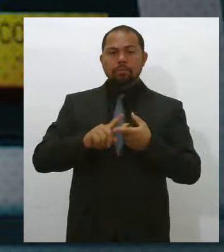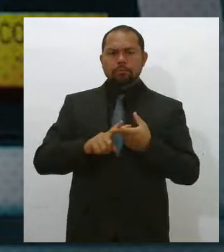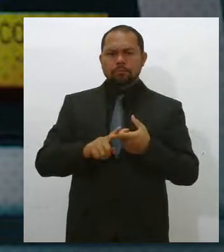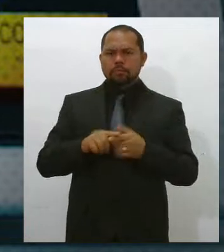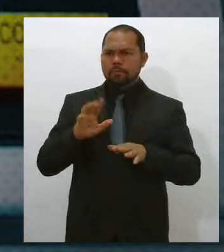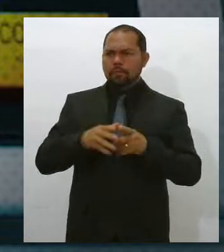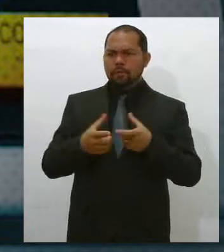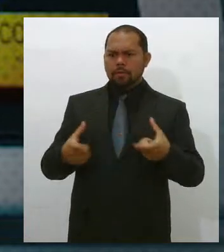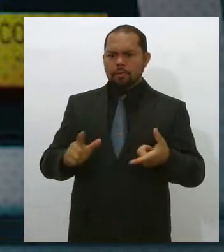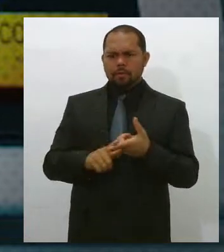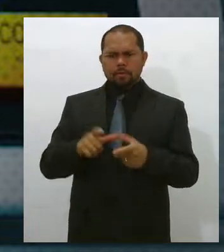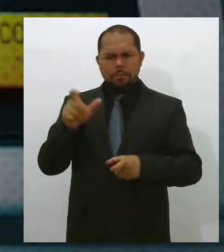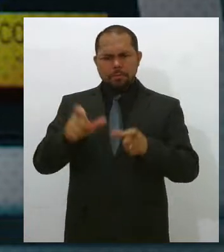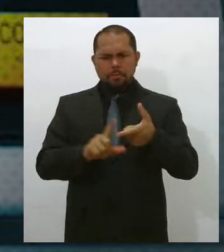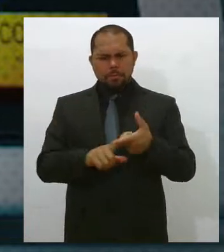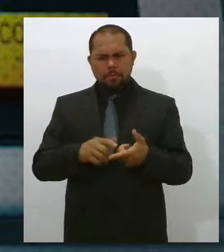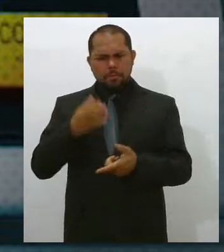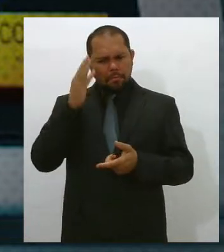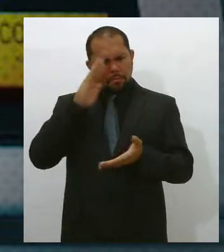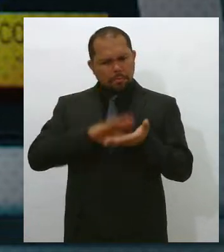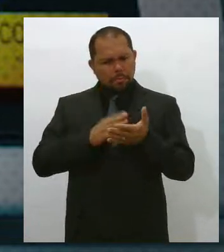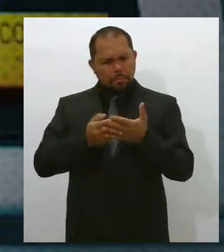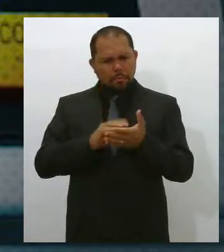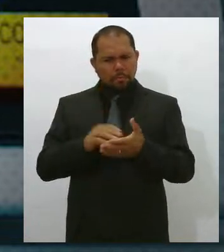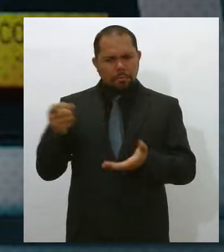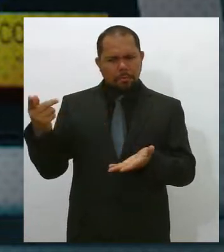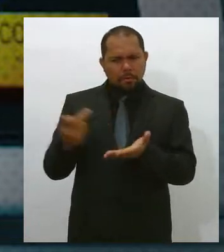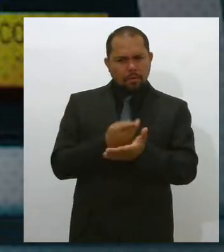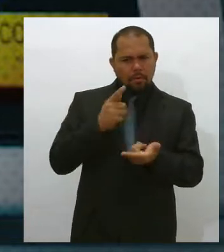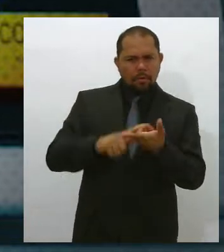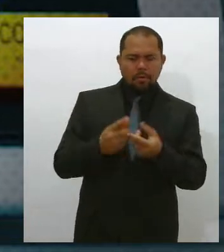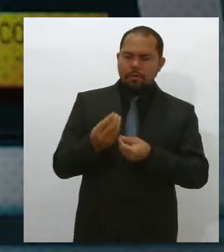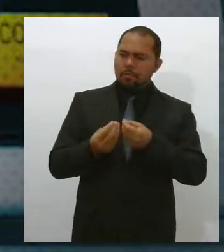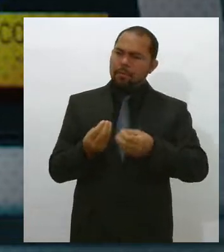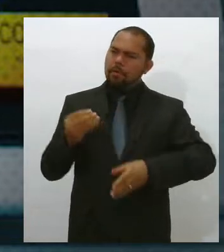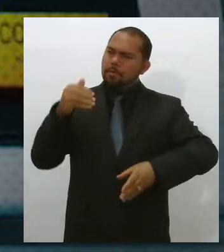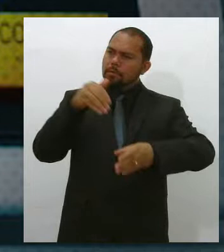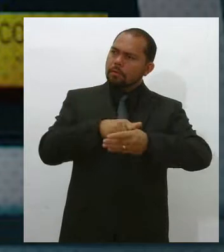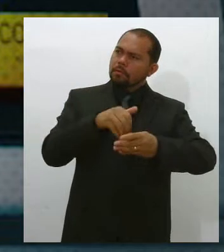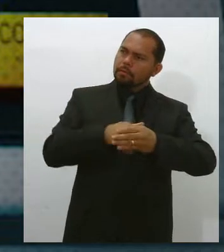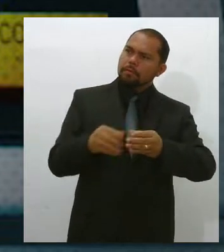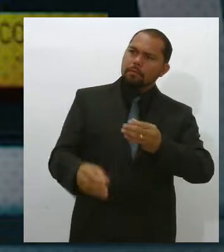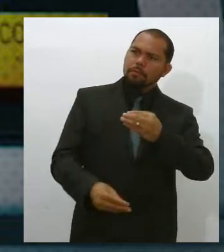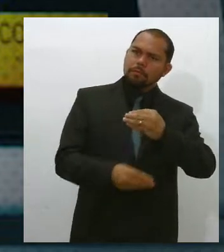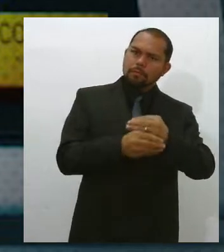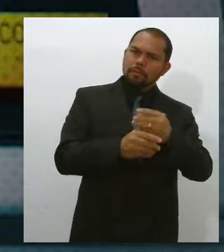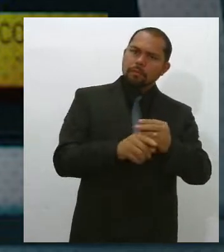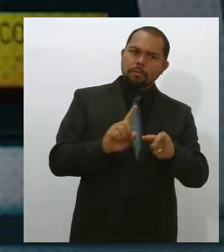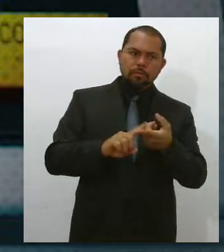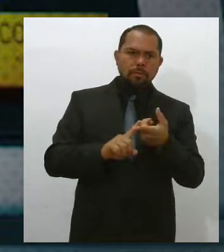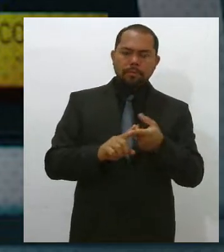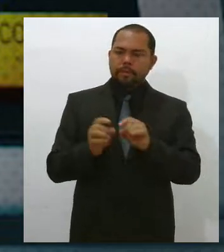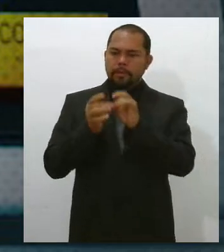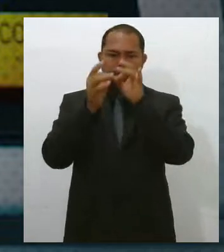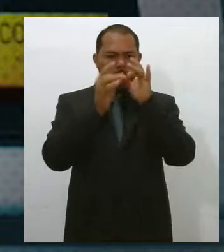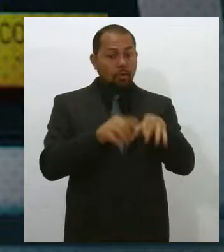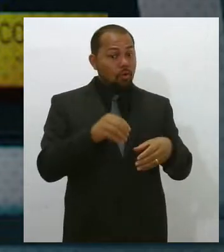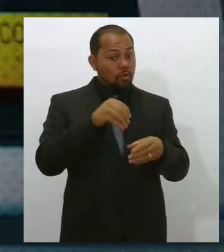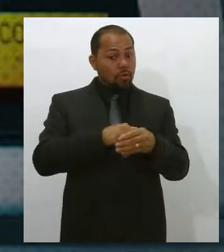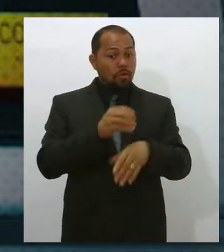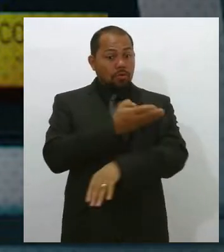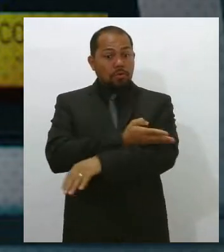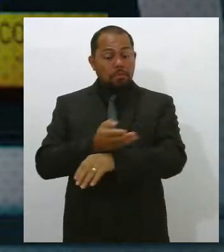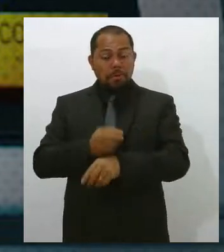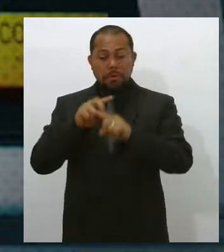como esses votos entram no cálculo para as eleições a verdade é que eles são descartadas ou seja